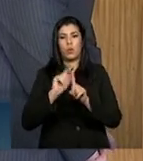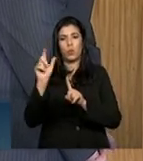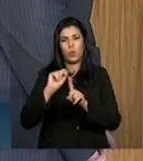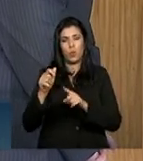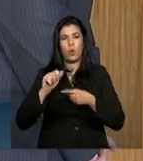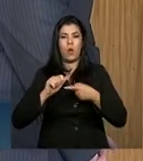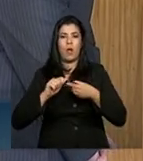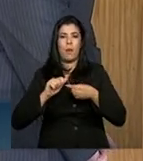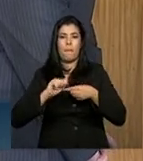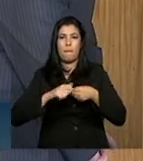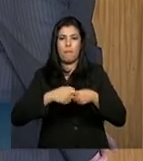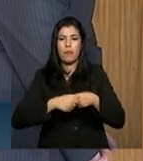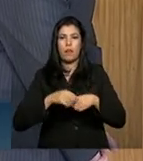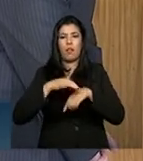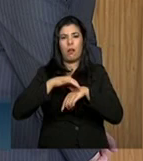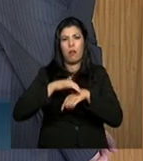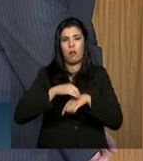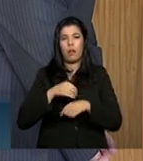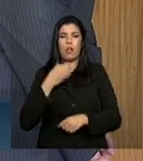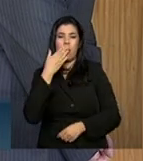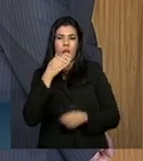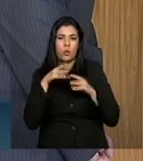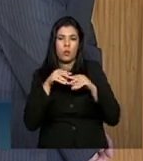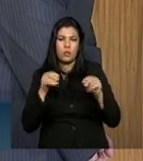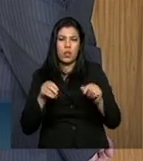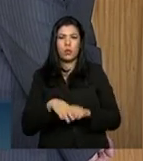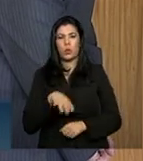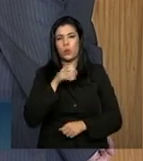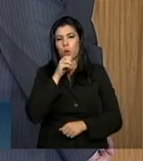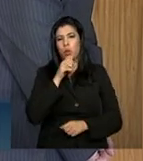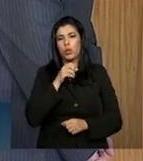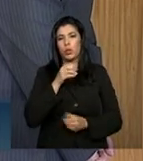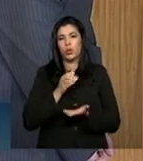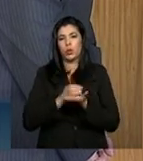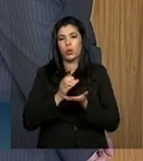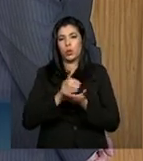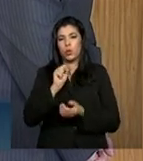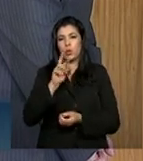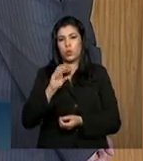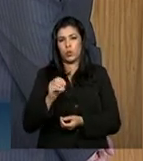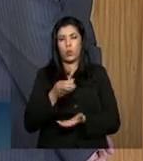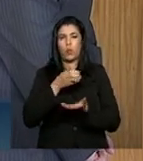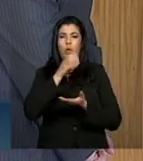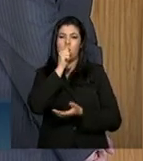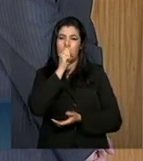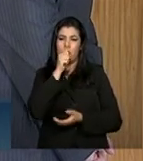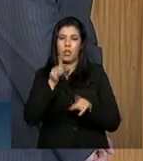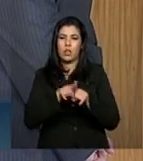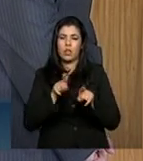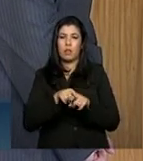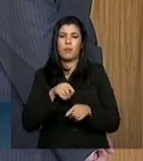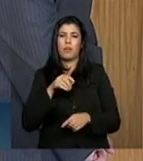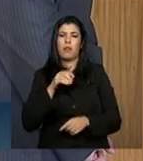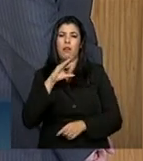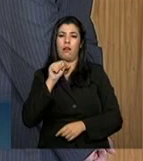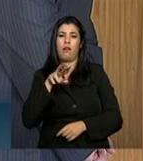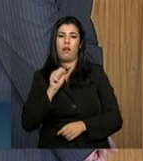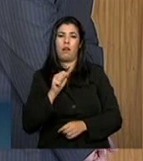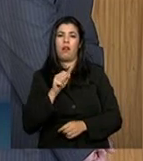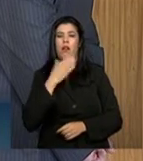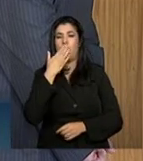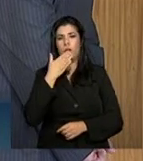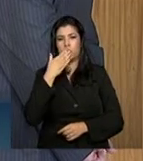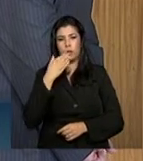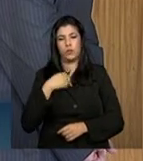carnes, além de açúcar refinado, suco de laranja e cana-de-açúcar. E o Brasil compra de Israel